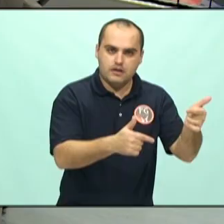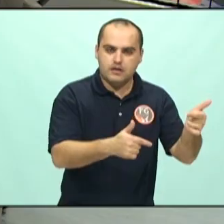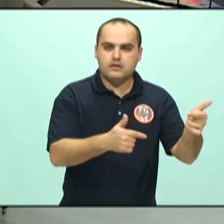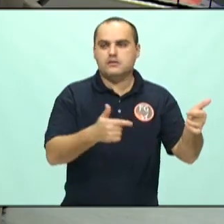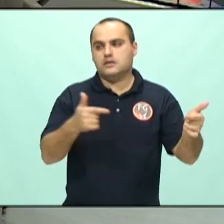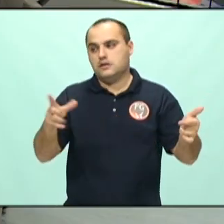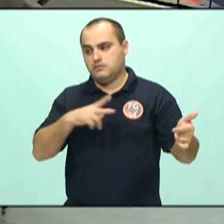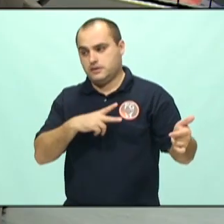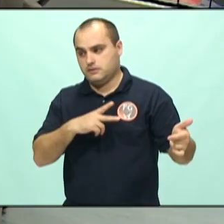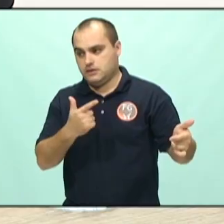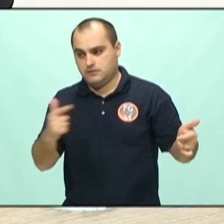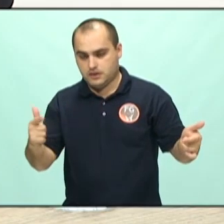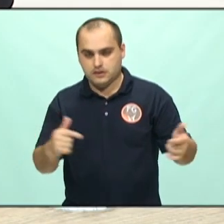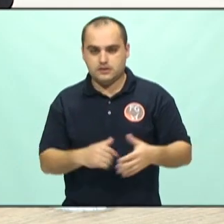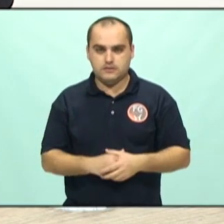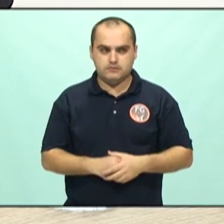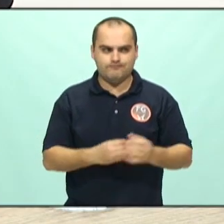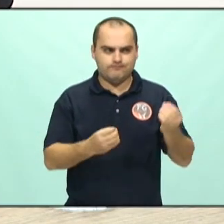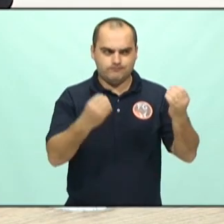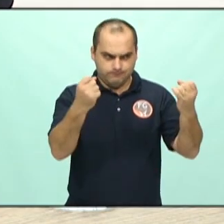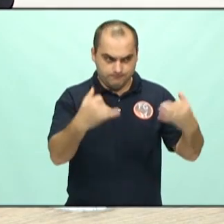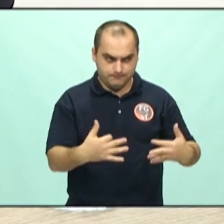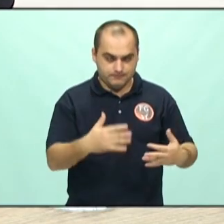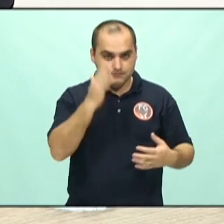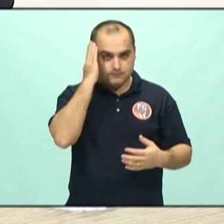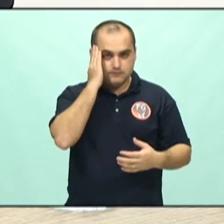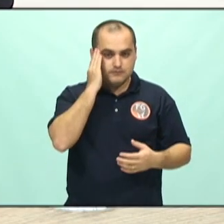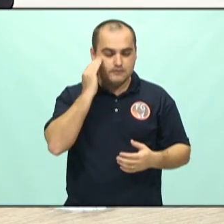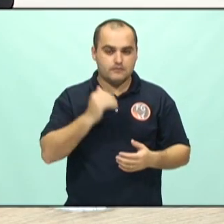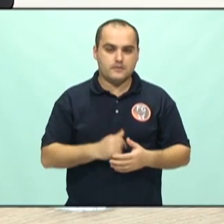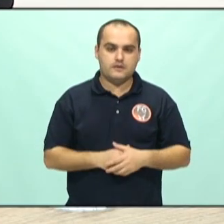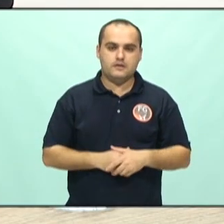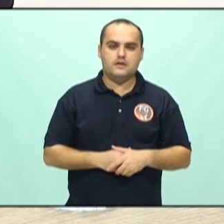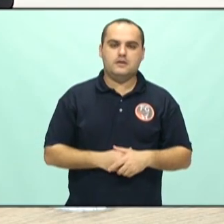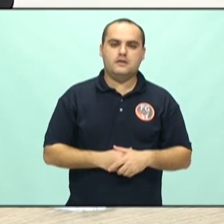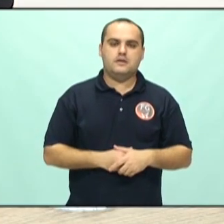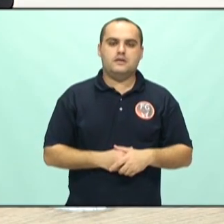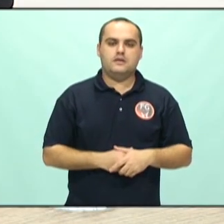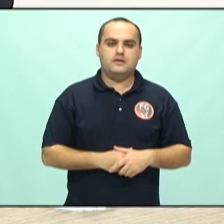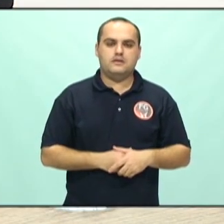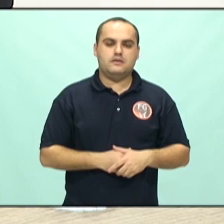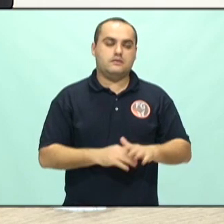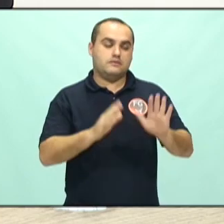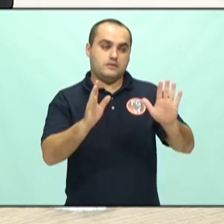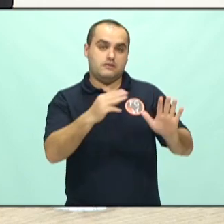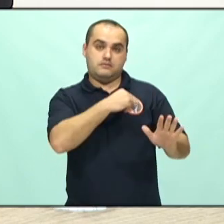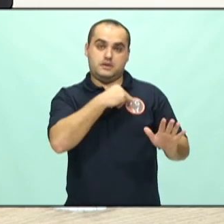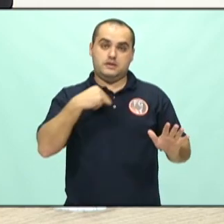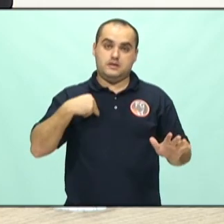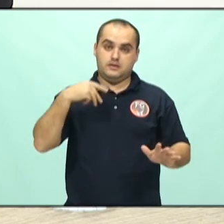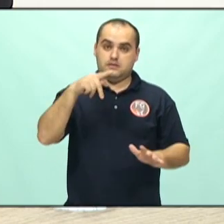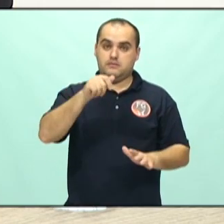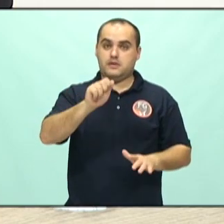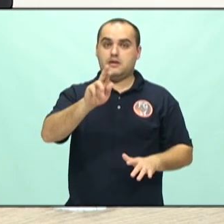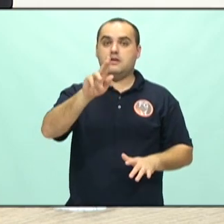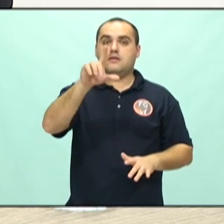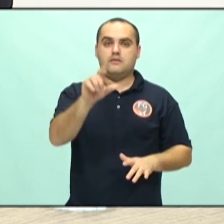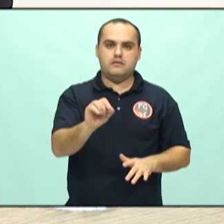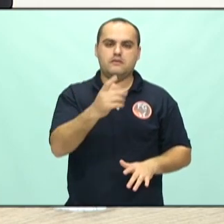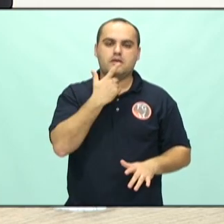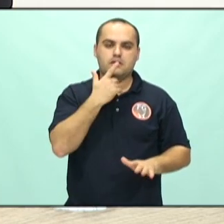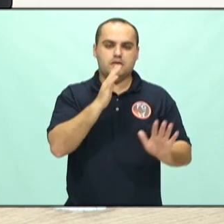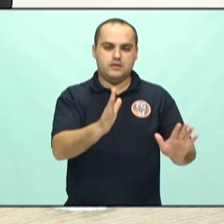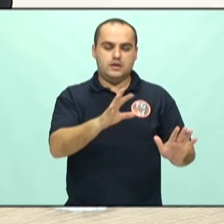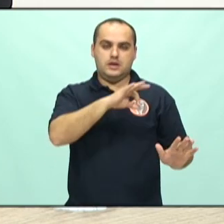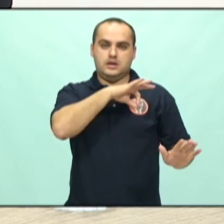setor privado. Então, vamos ver até que ponto o ministro da Economia, Paulo Guedes, ele quer equiparar os